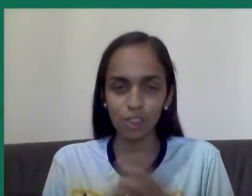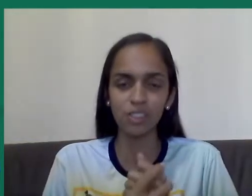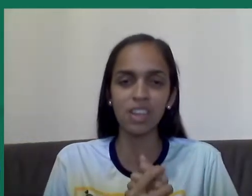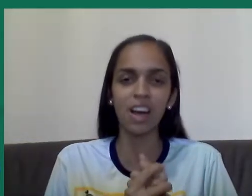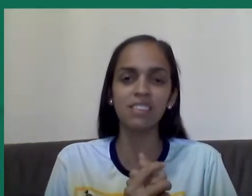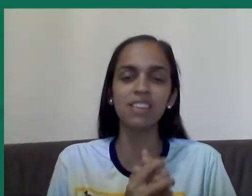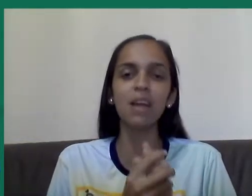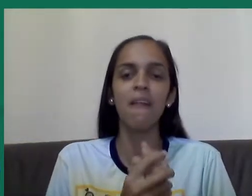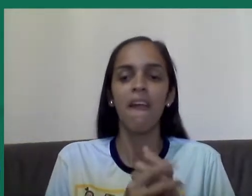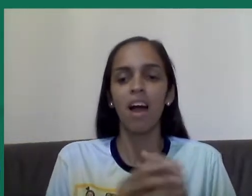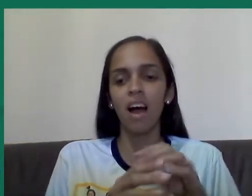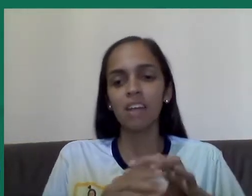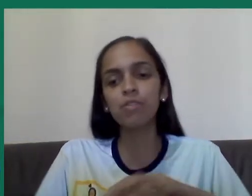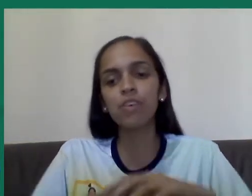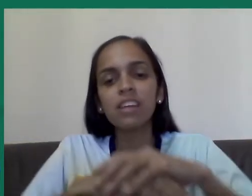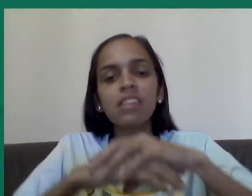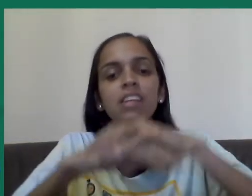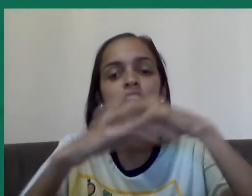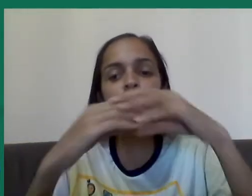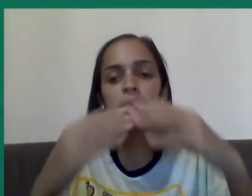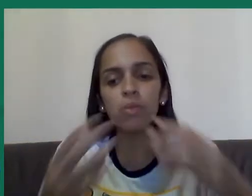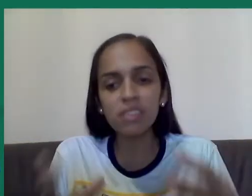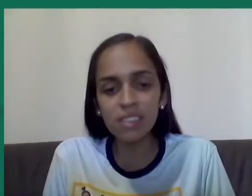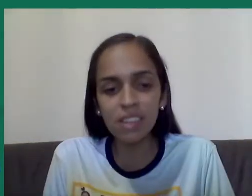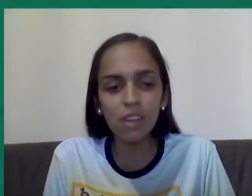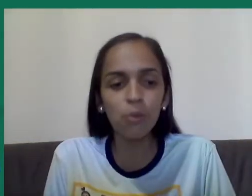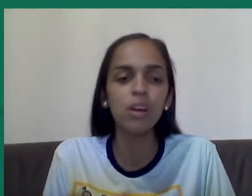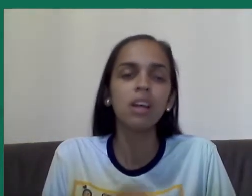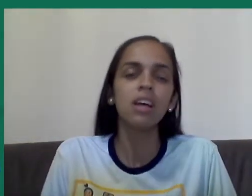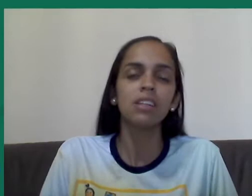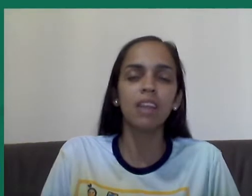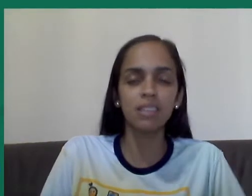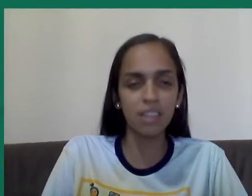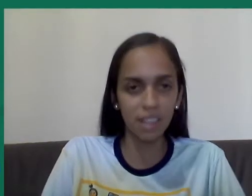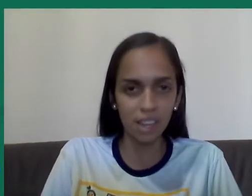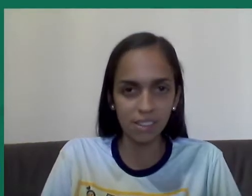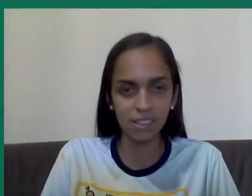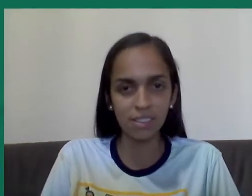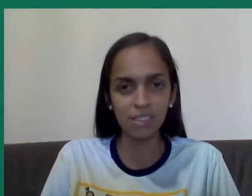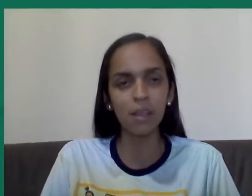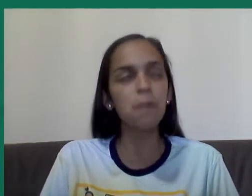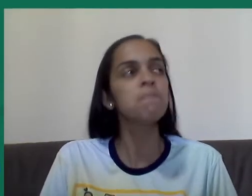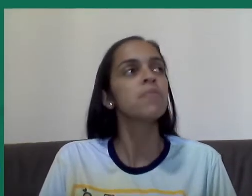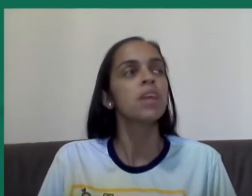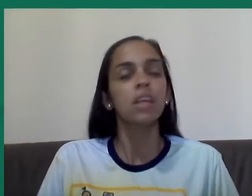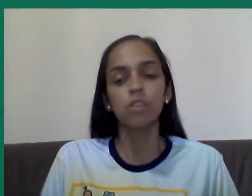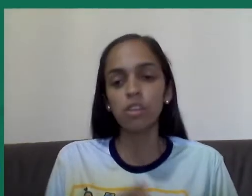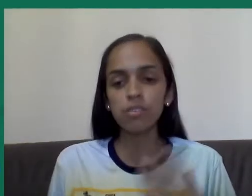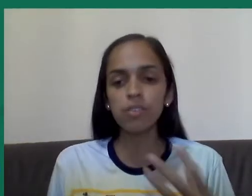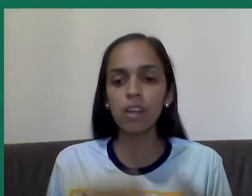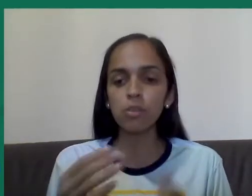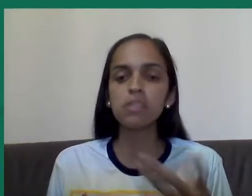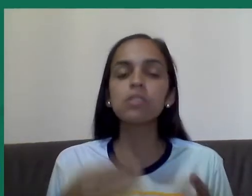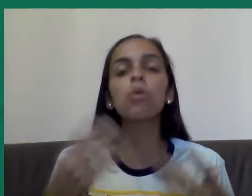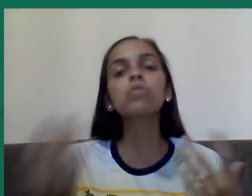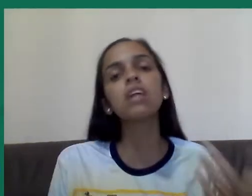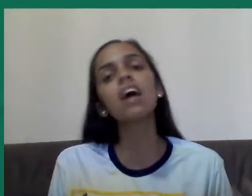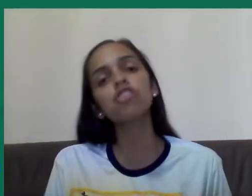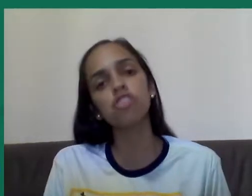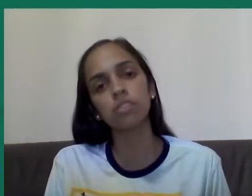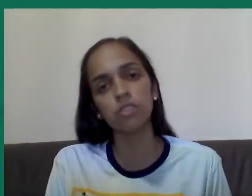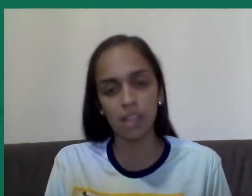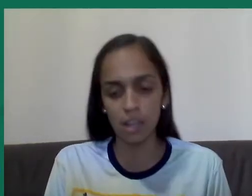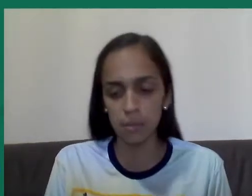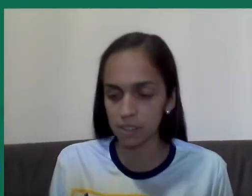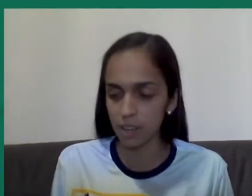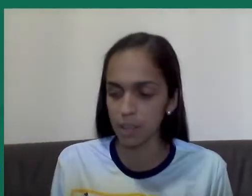diferenças sociais, né? A diferença na distribuição das riquezas, né? Então, nós vamos falar sobre esses